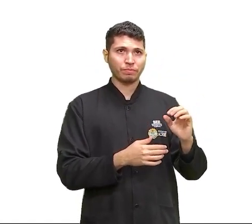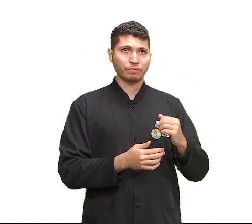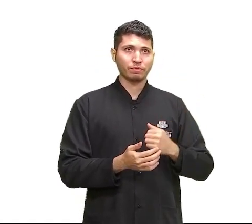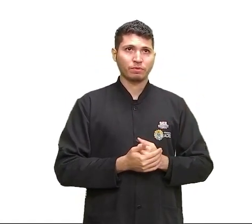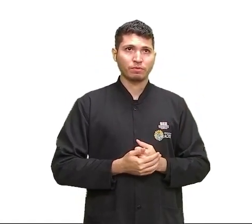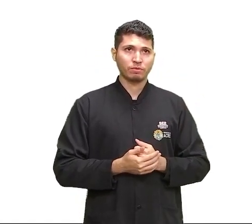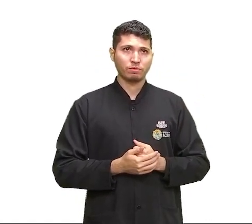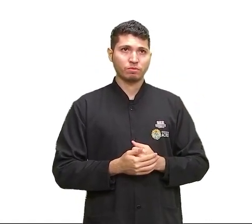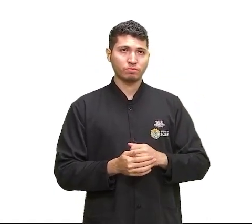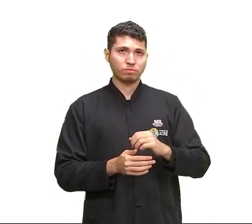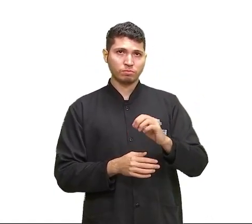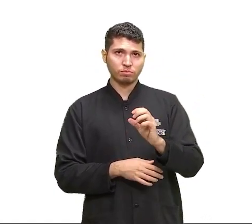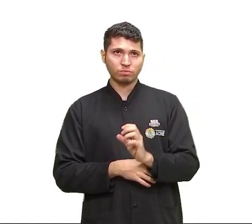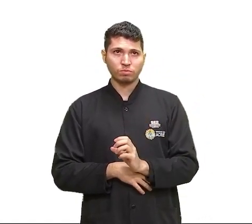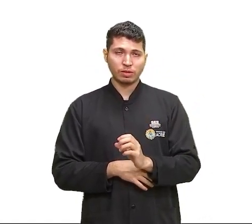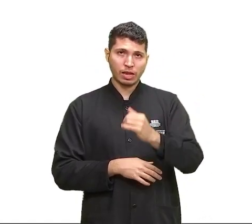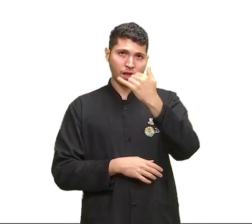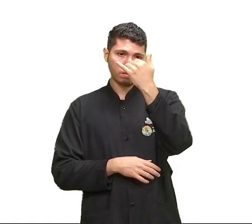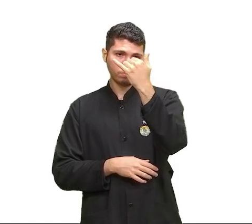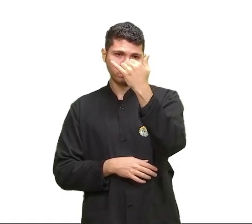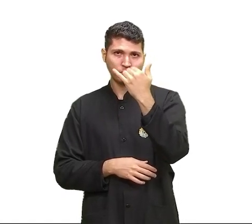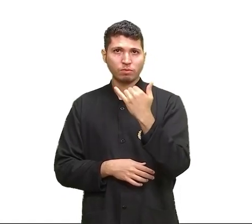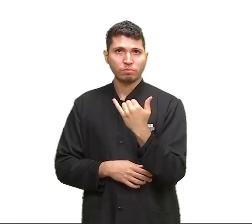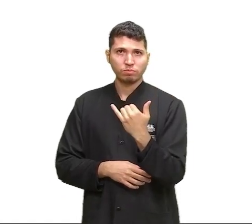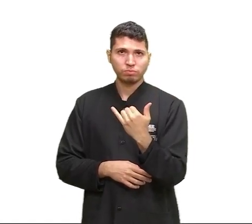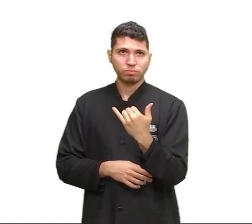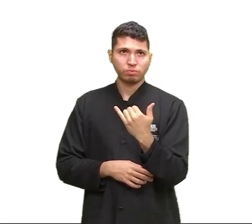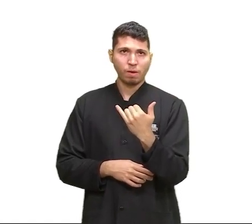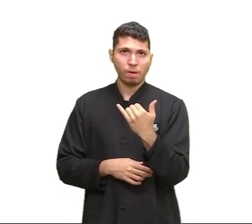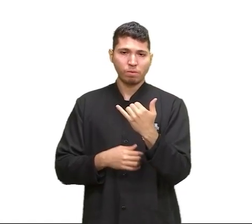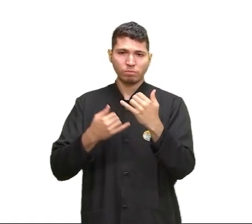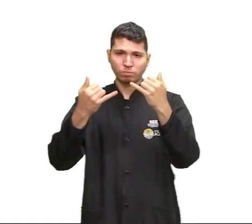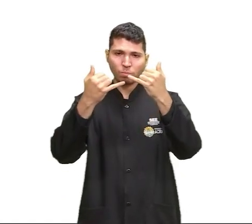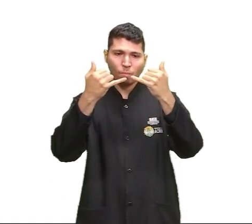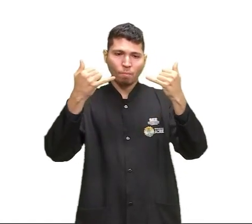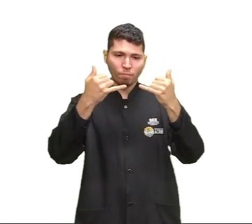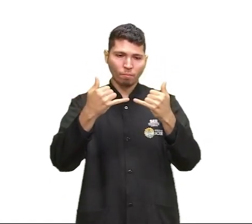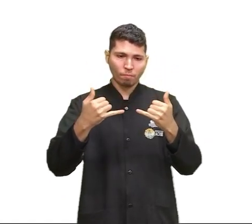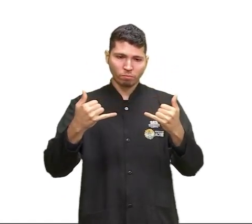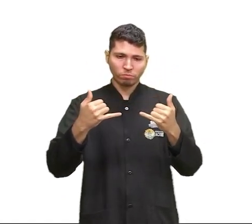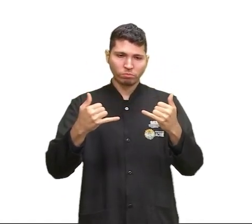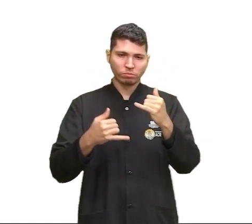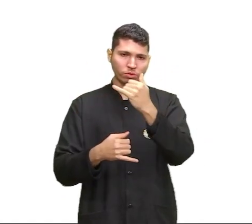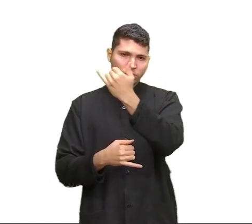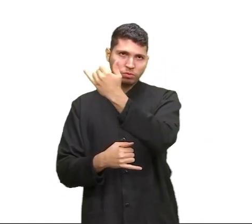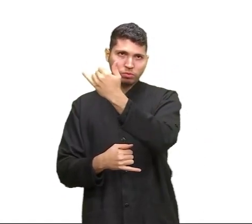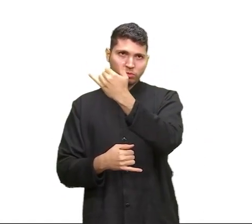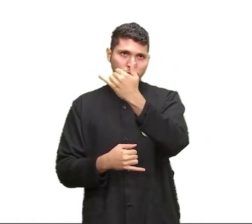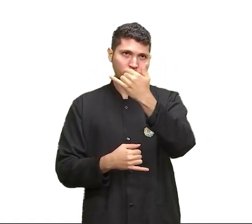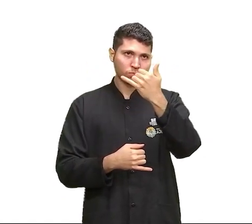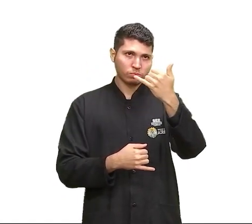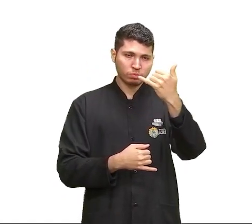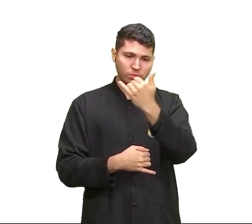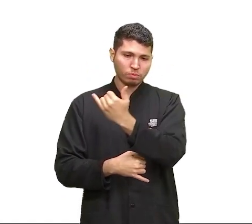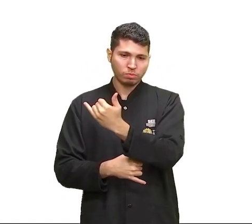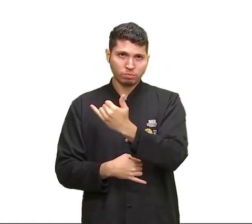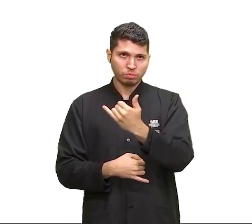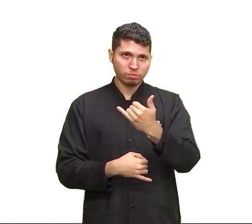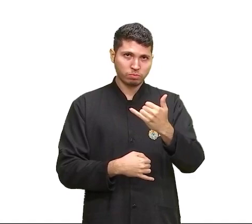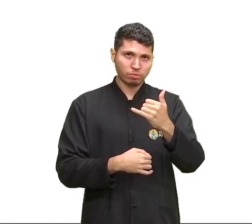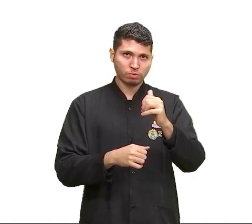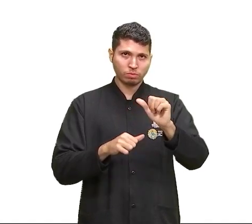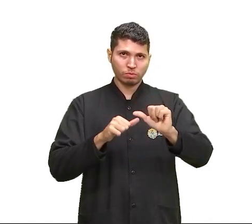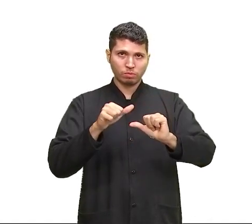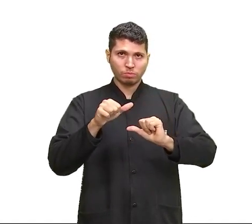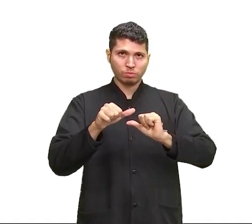em paralelo, não. O circuito em paralelo, o que vai acontecer? Vai acontecer que a corrente vai se dividir, ou seja, a corrente vai mudar